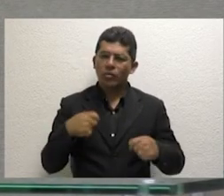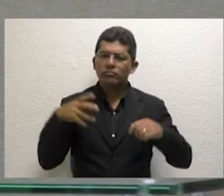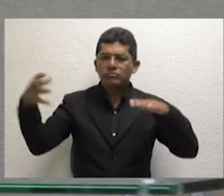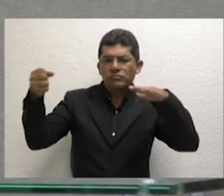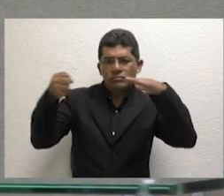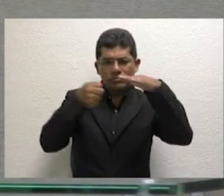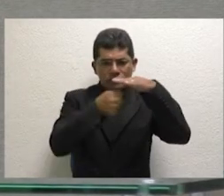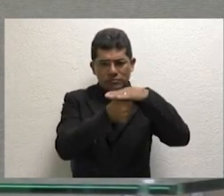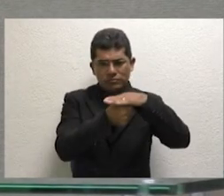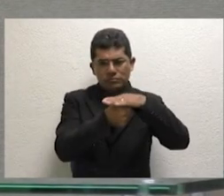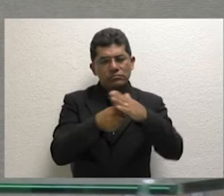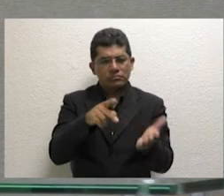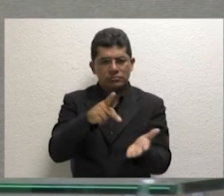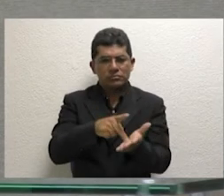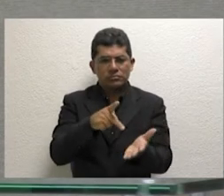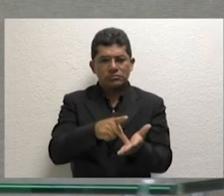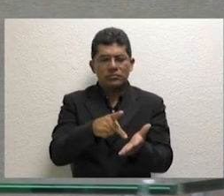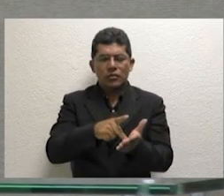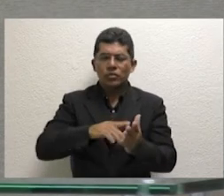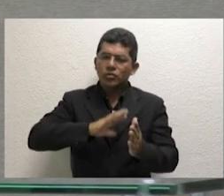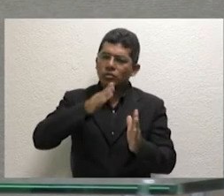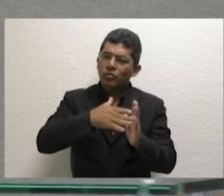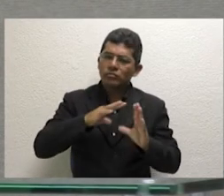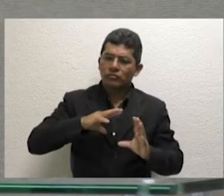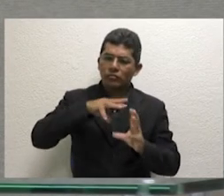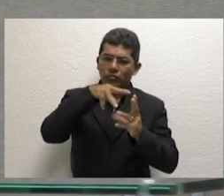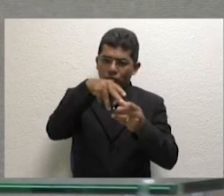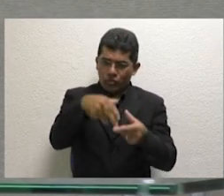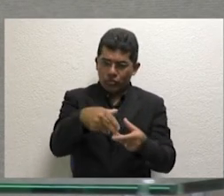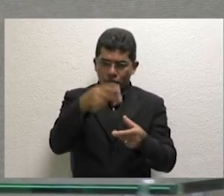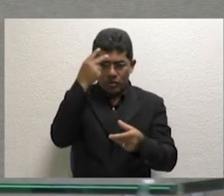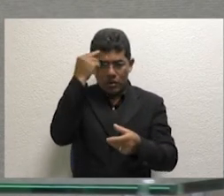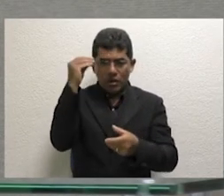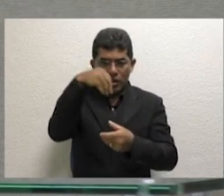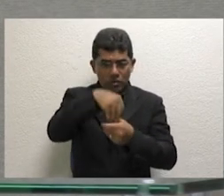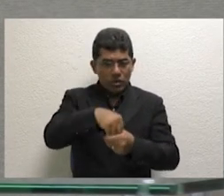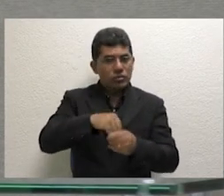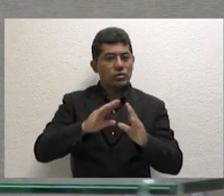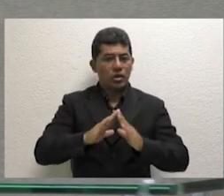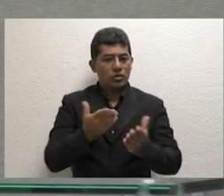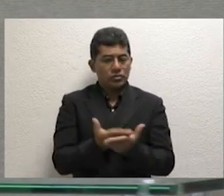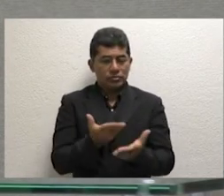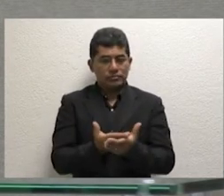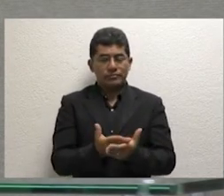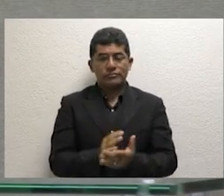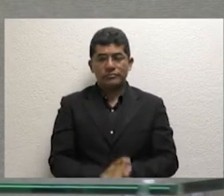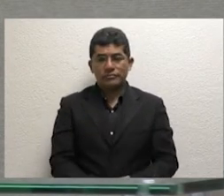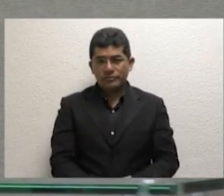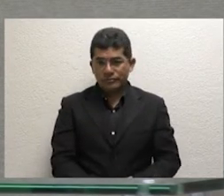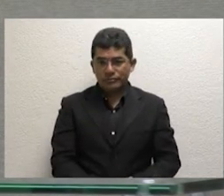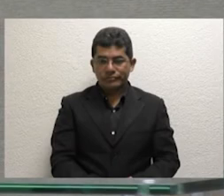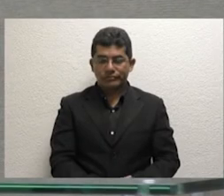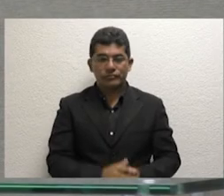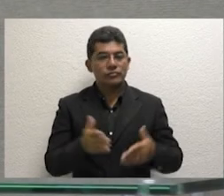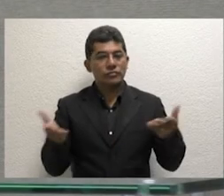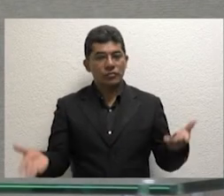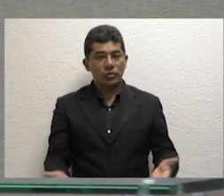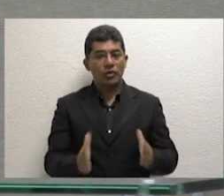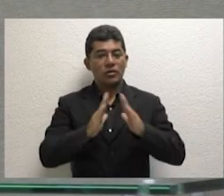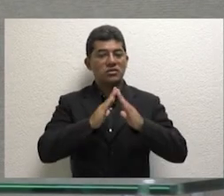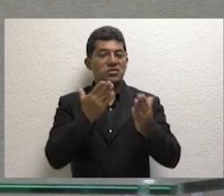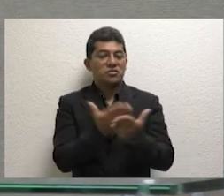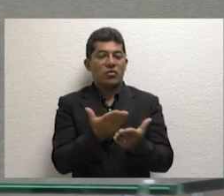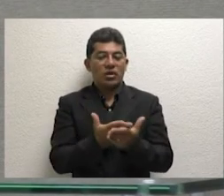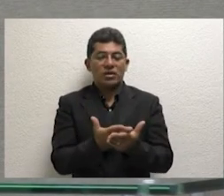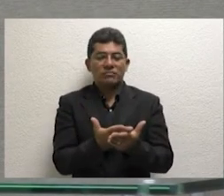a realidade do mundo para dentro da escola e hoje essa hoje a escola está fora da